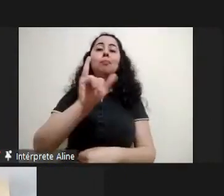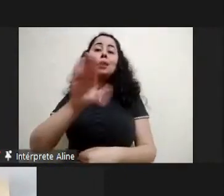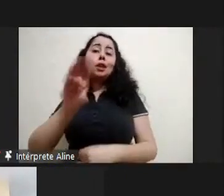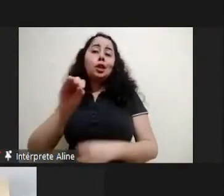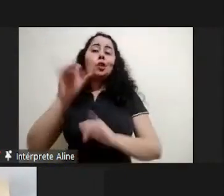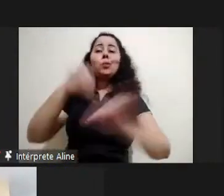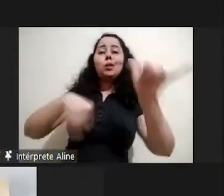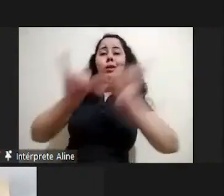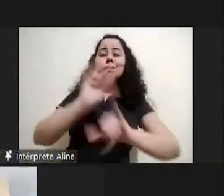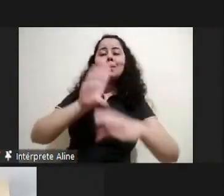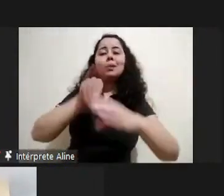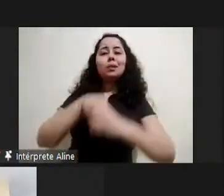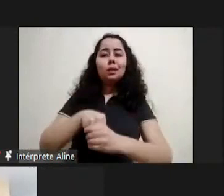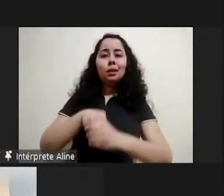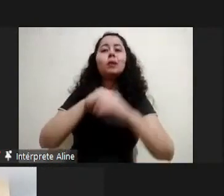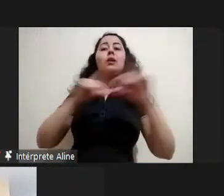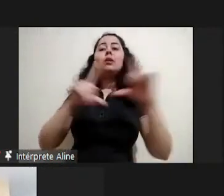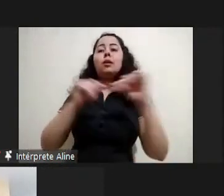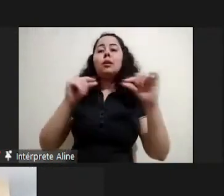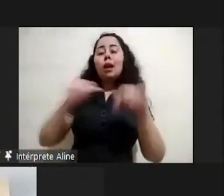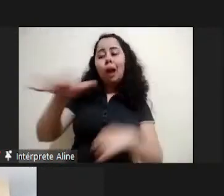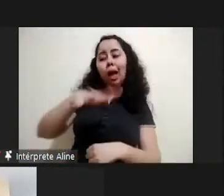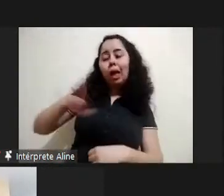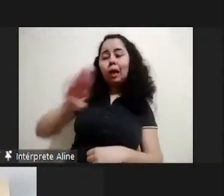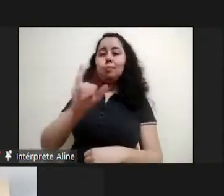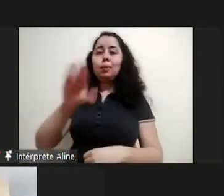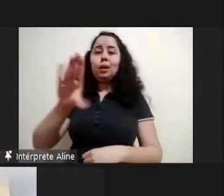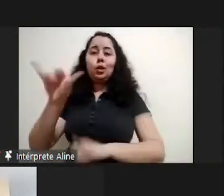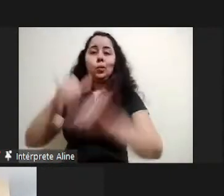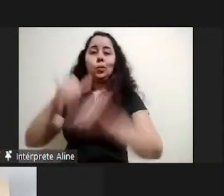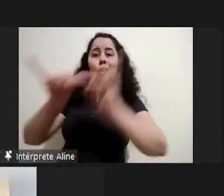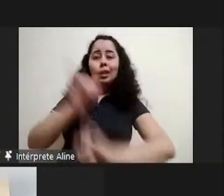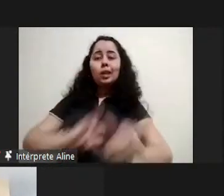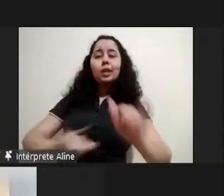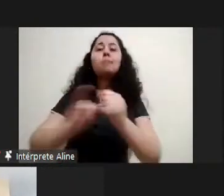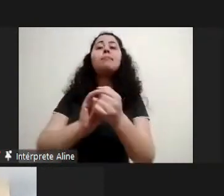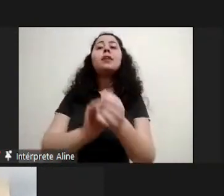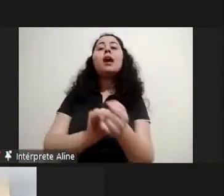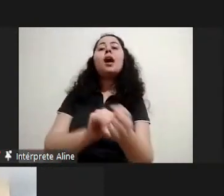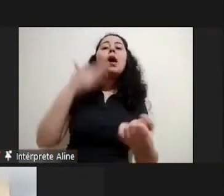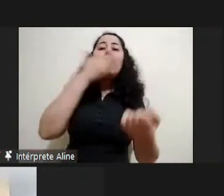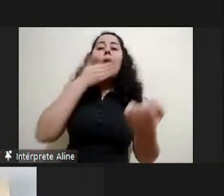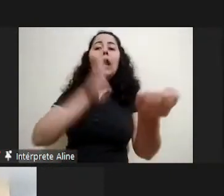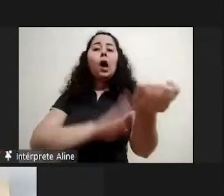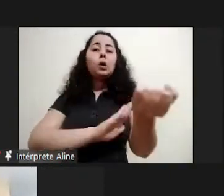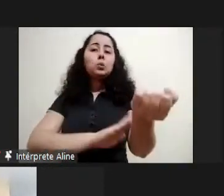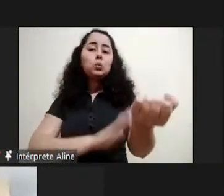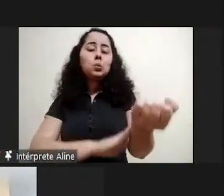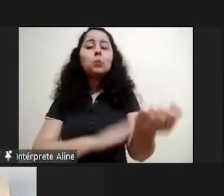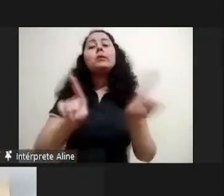UFJF, nas áreas de bioquímica, diabetes, colesterol, educação e bioquímica celular.